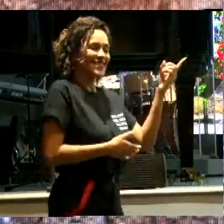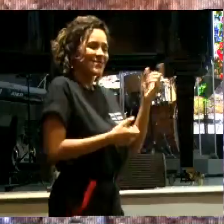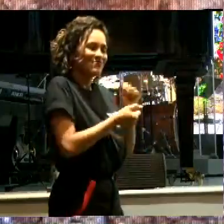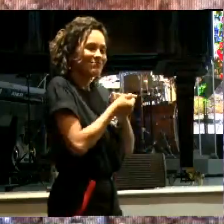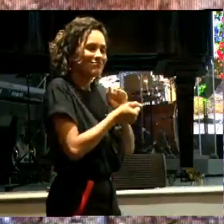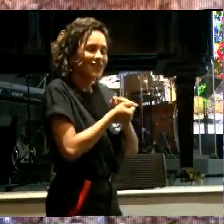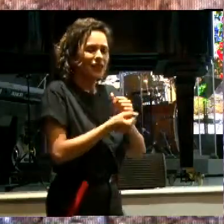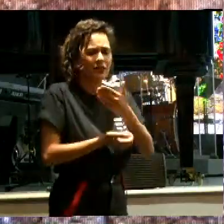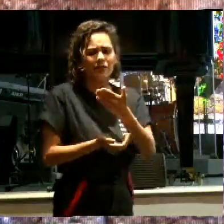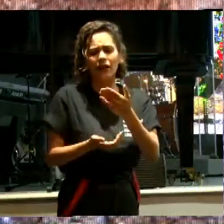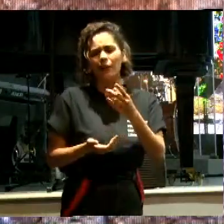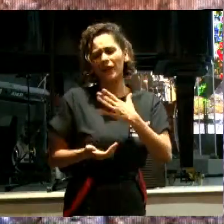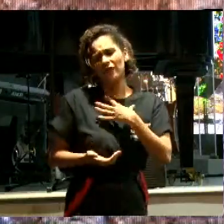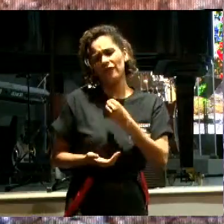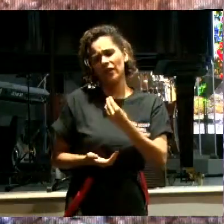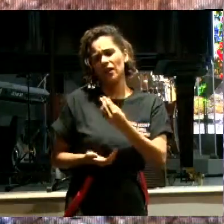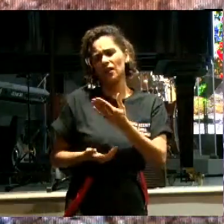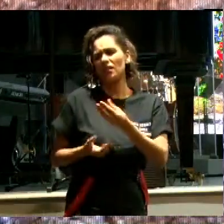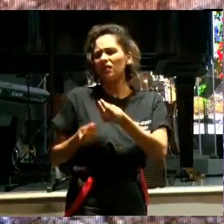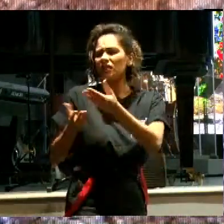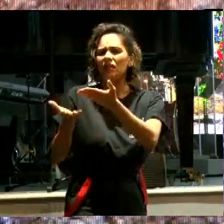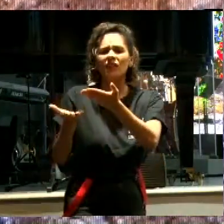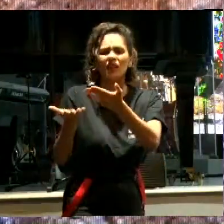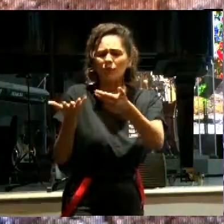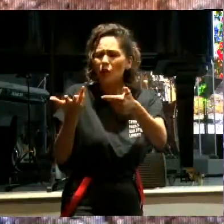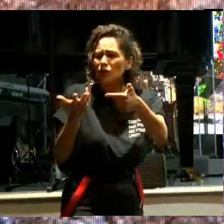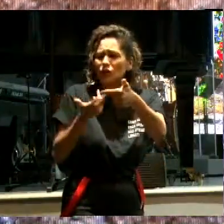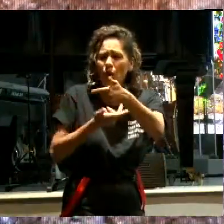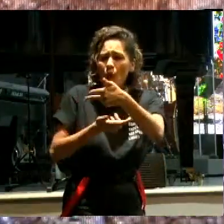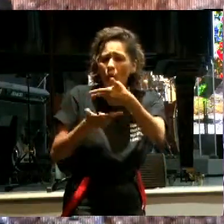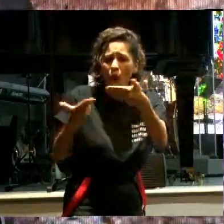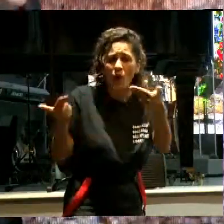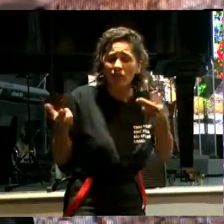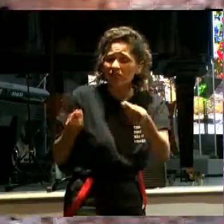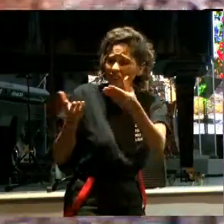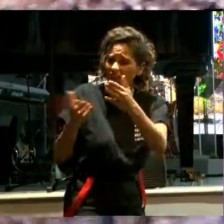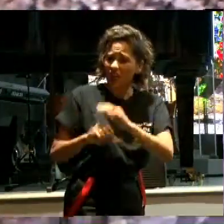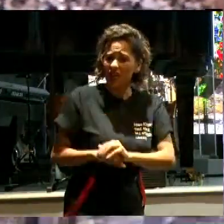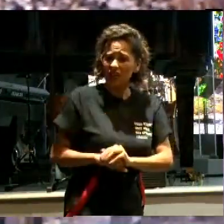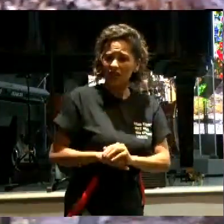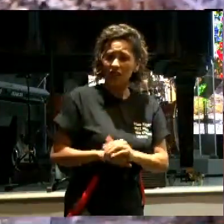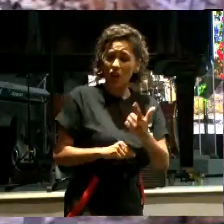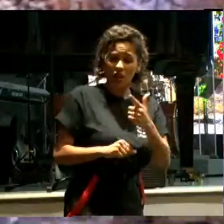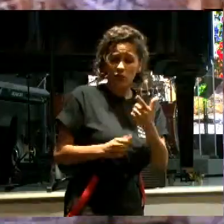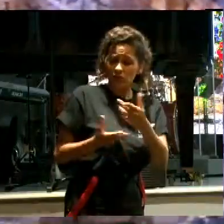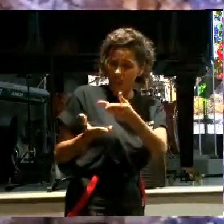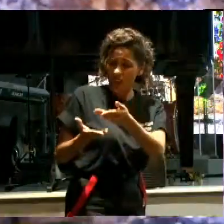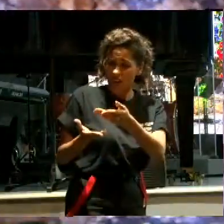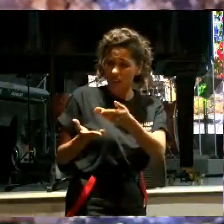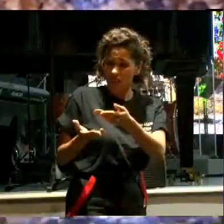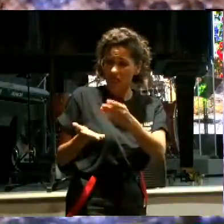olha quanta coisa eu te dei. Sabe por que eu não te dei isso? Porque tua mãe era